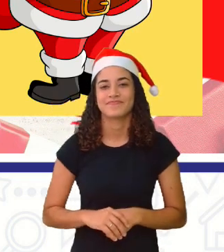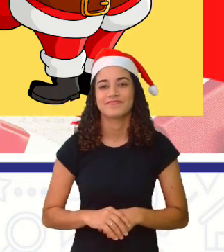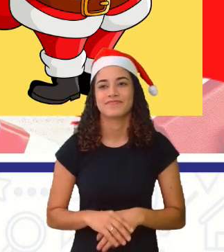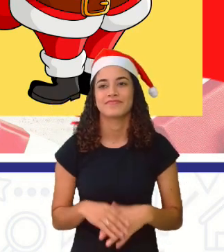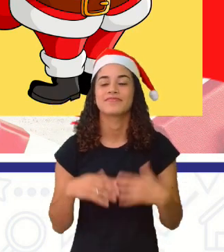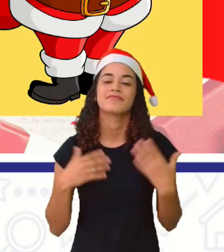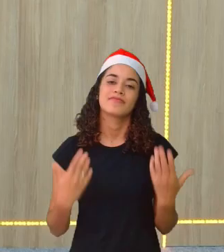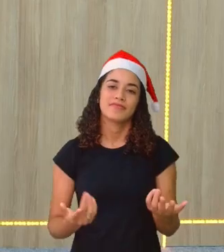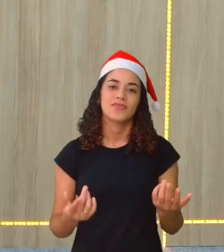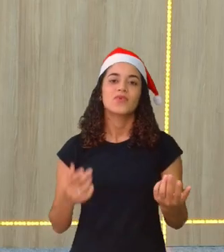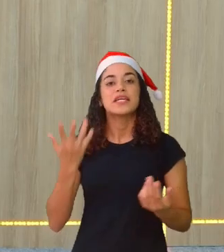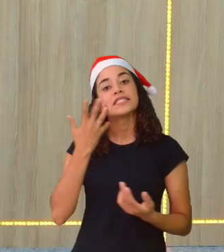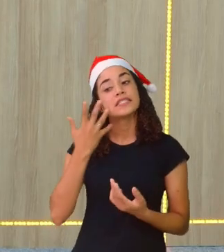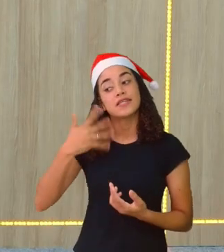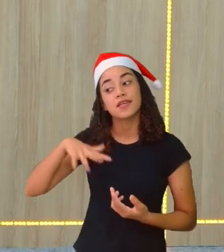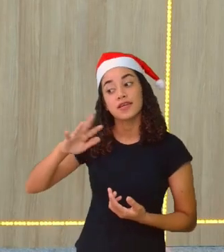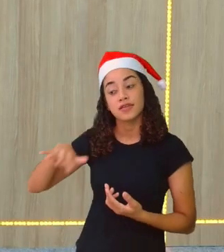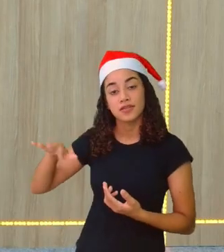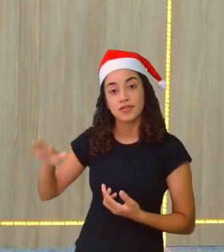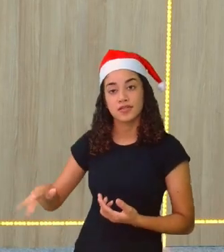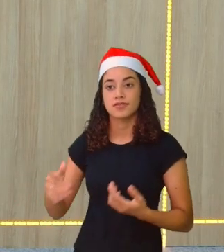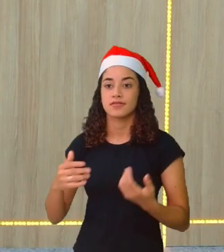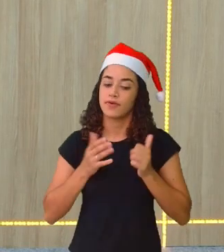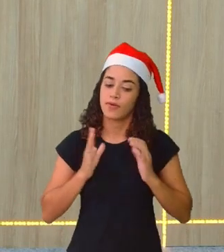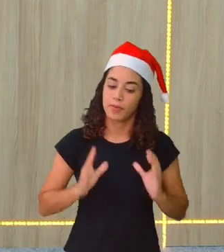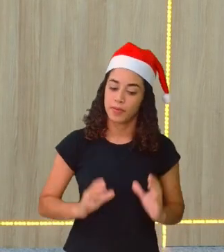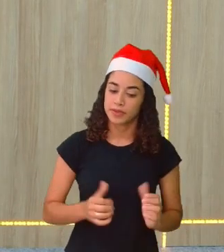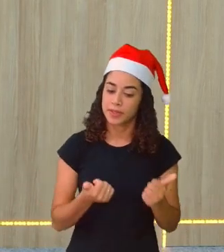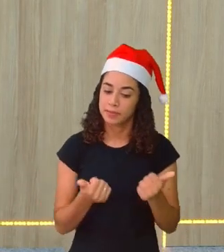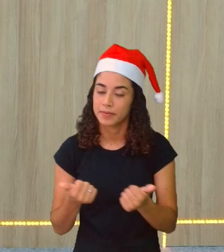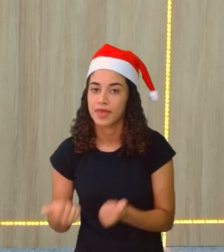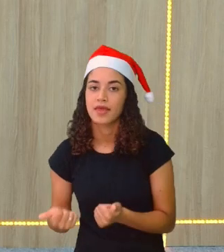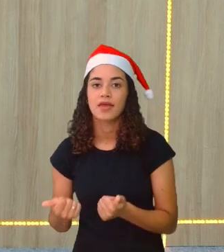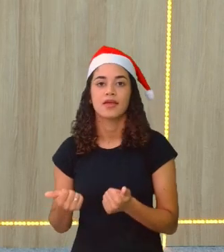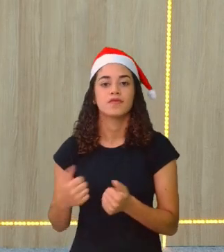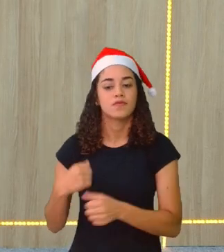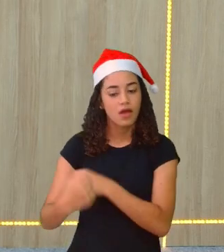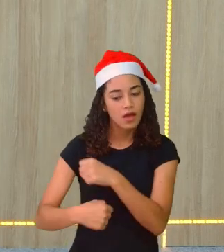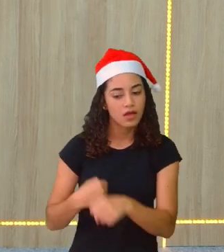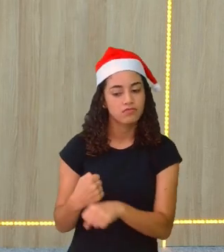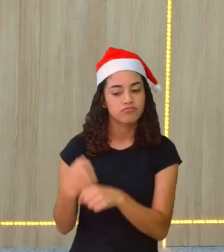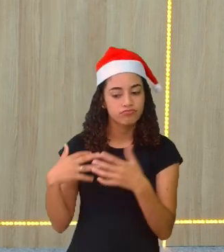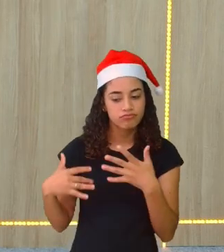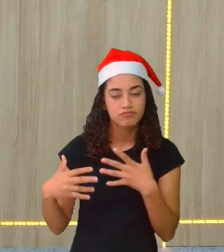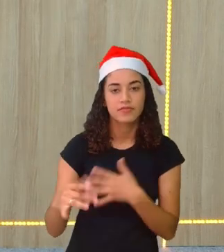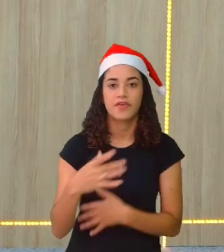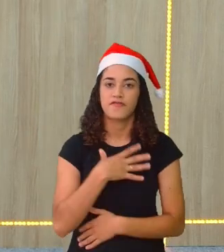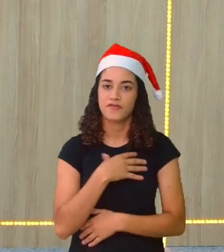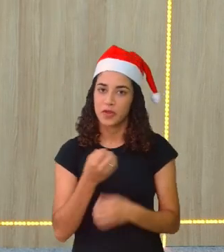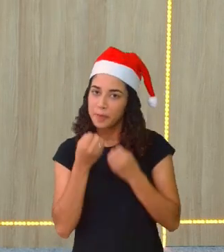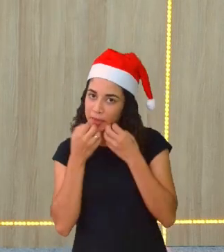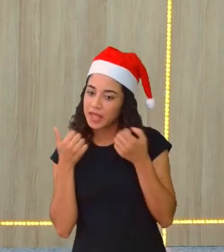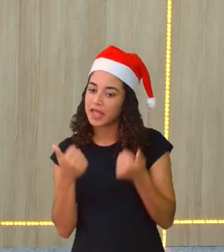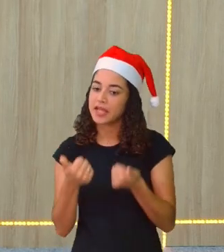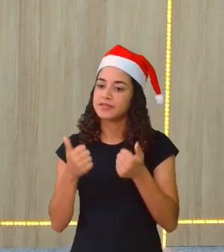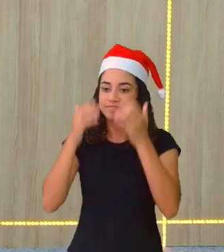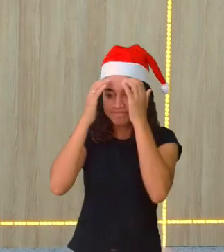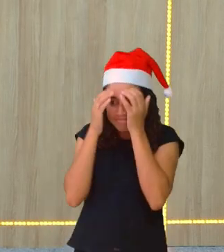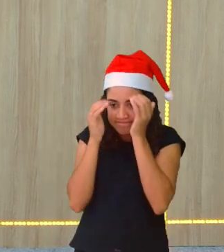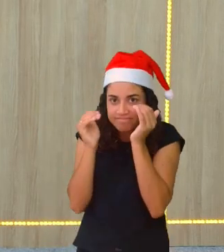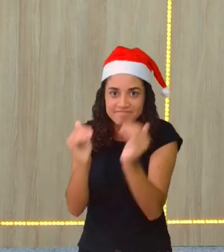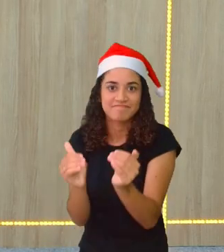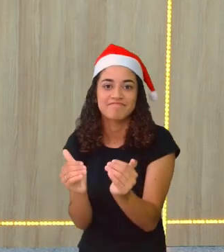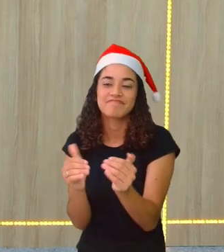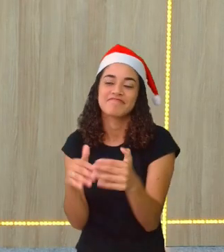E aquelas crianças, né, que se comportaram bem durante o ano, foram bons filhos, boas filhas, né, são presenteados